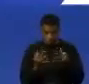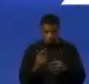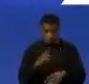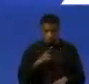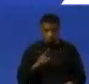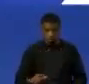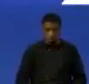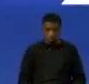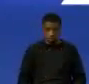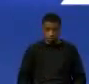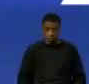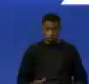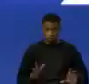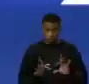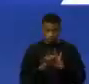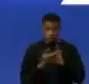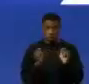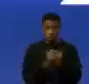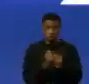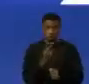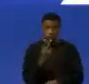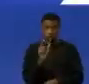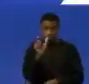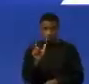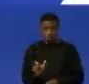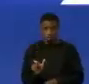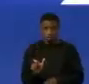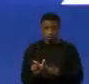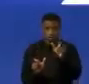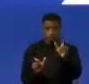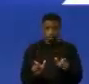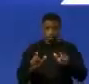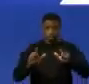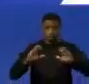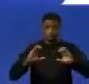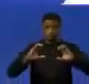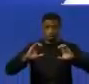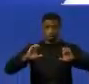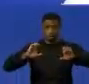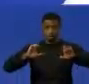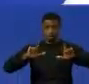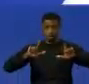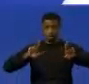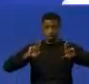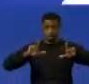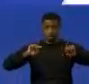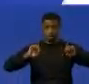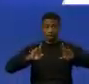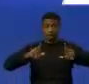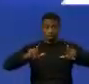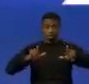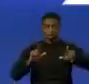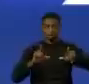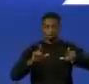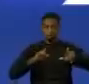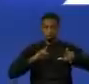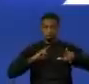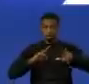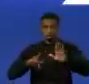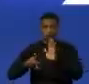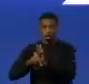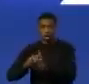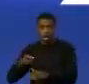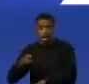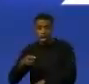nós temos a fusão de duas células de origens diferentes. Uma célula de um camundongo e uma